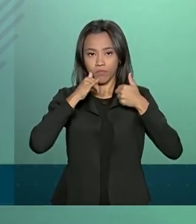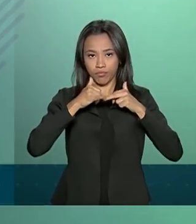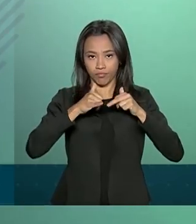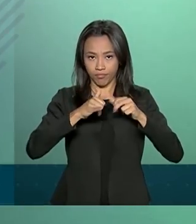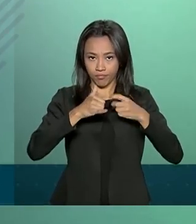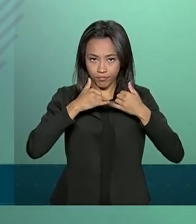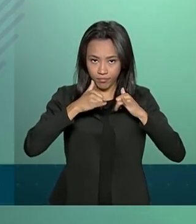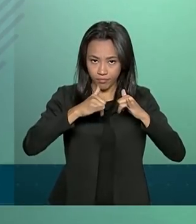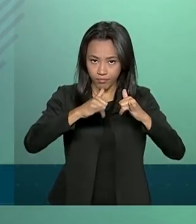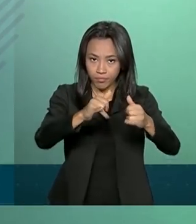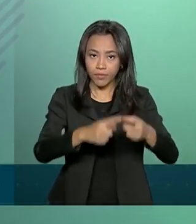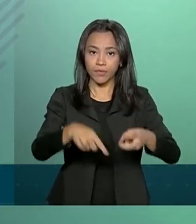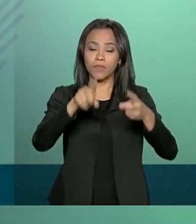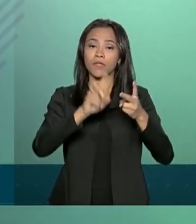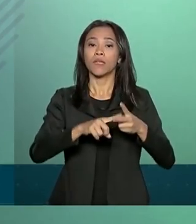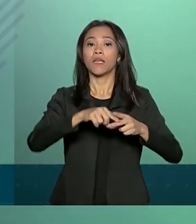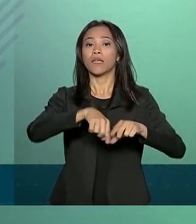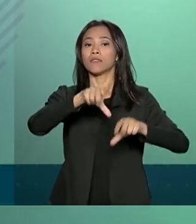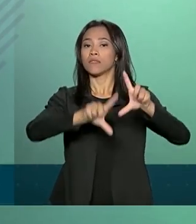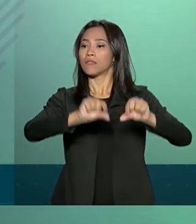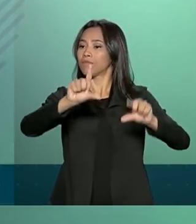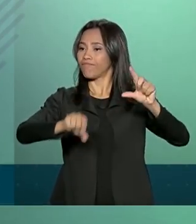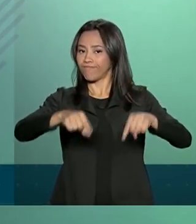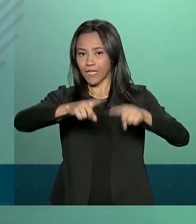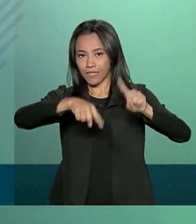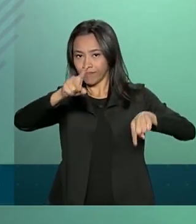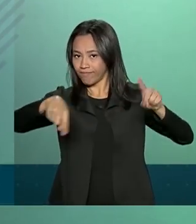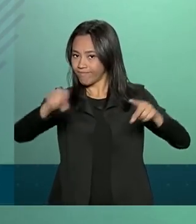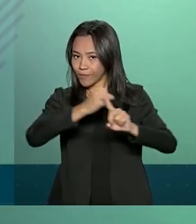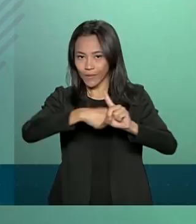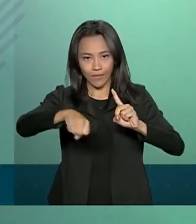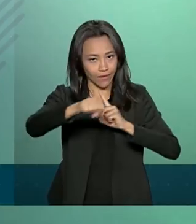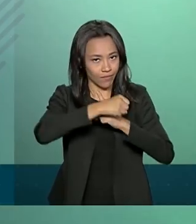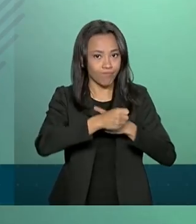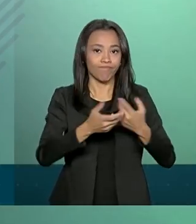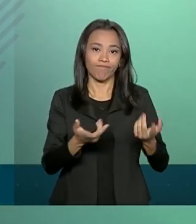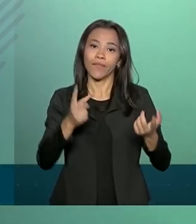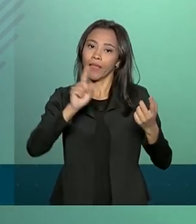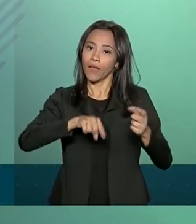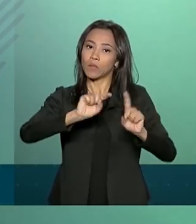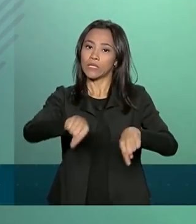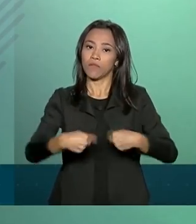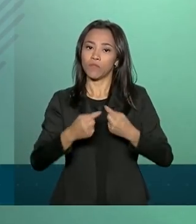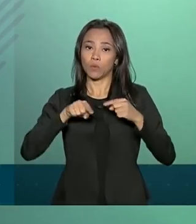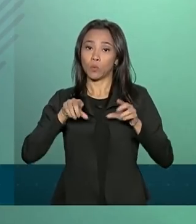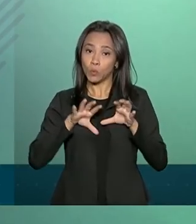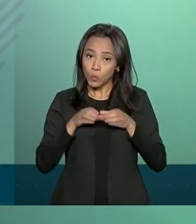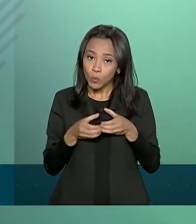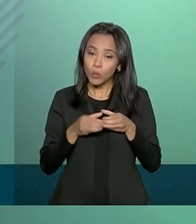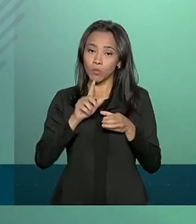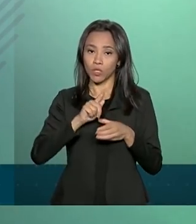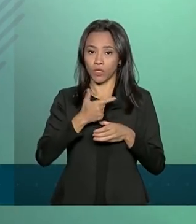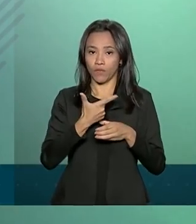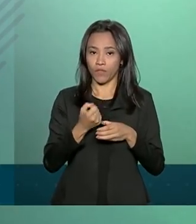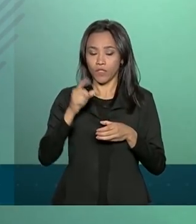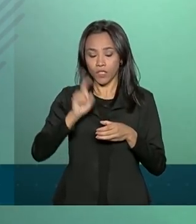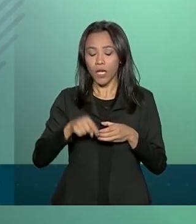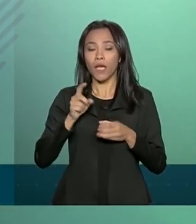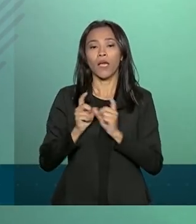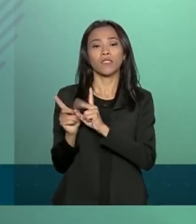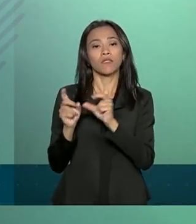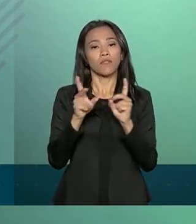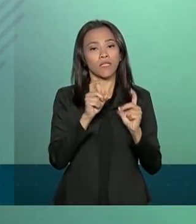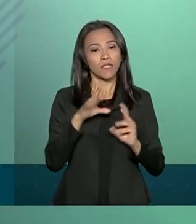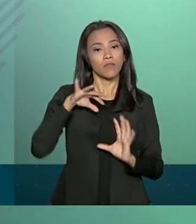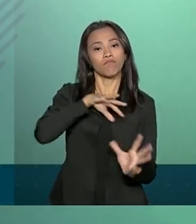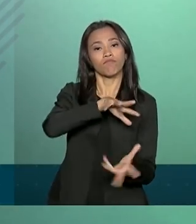social os principais desafios desta população o comércio internacional